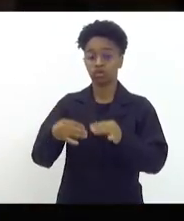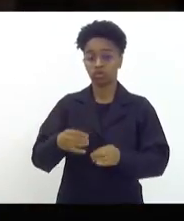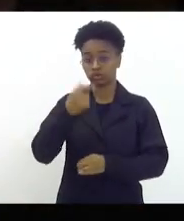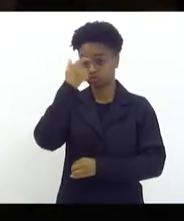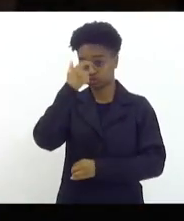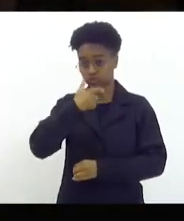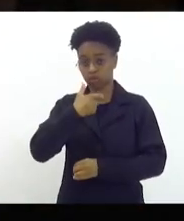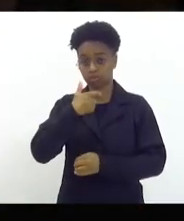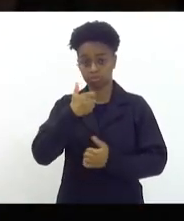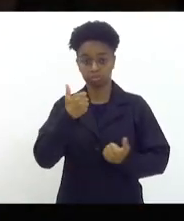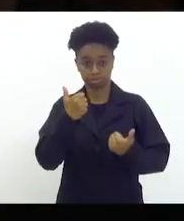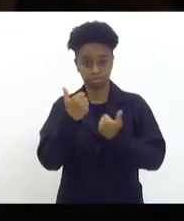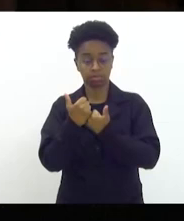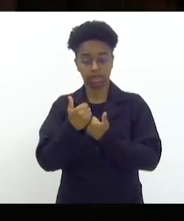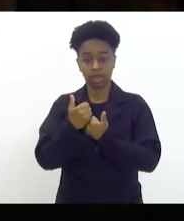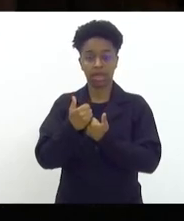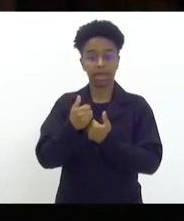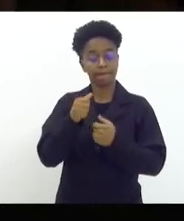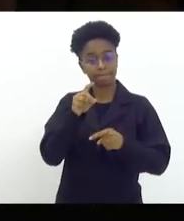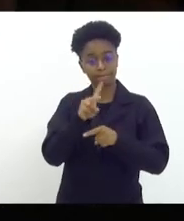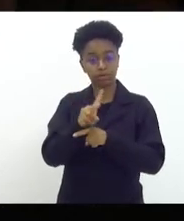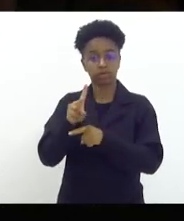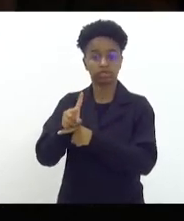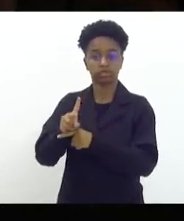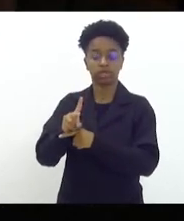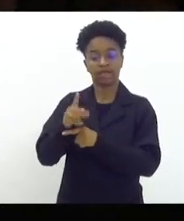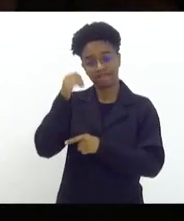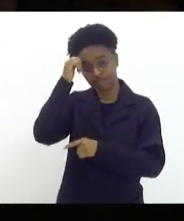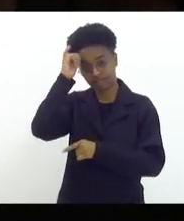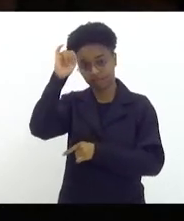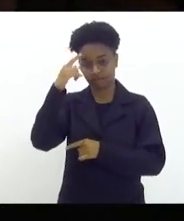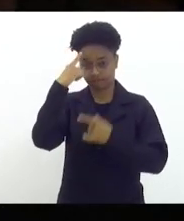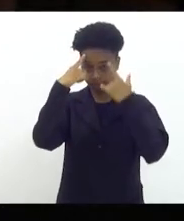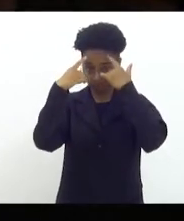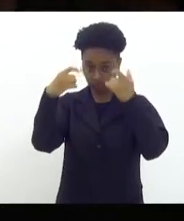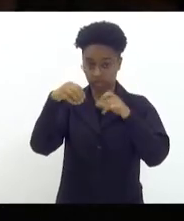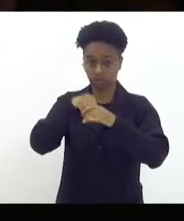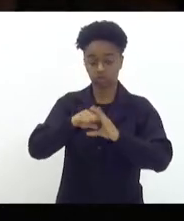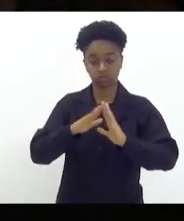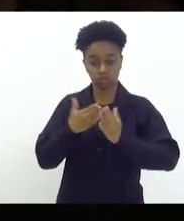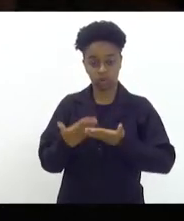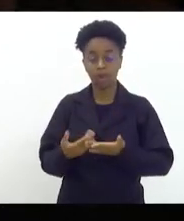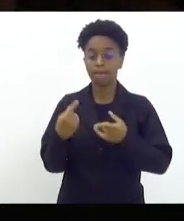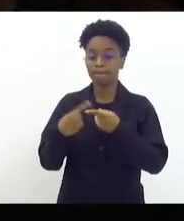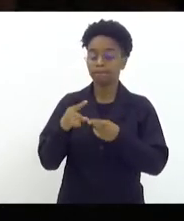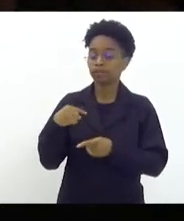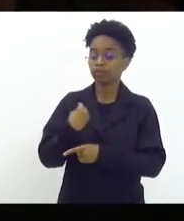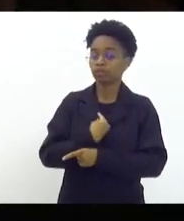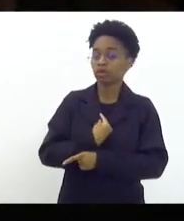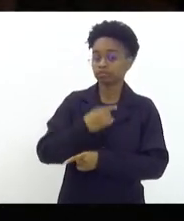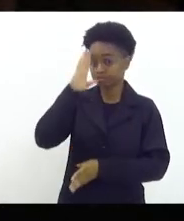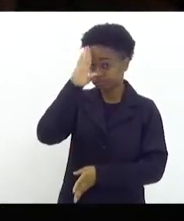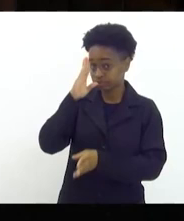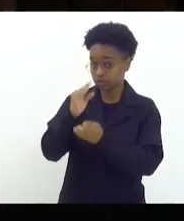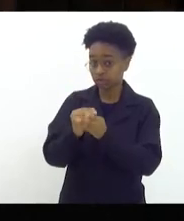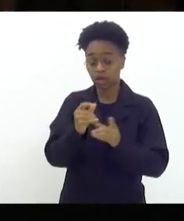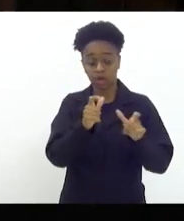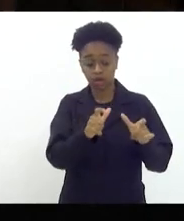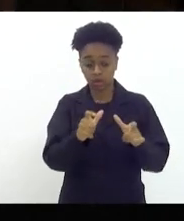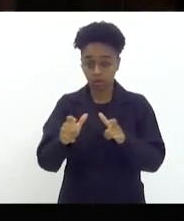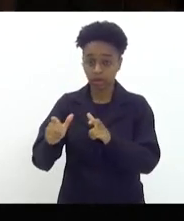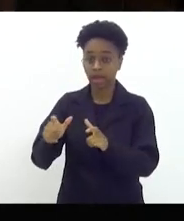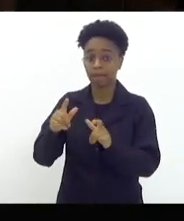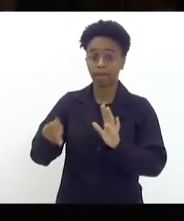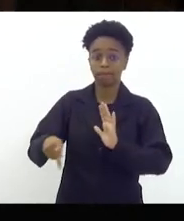favoráveis em prevenir a violência nas escolas Afinal a gente pressupõe que esses ambientes são locais de